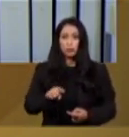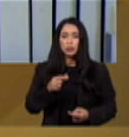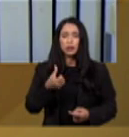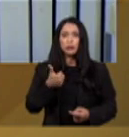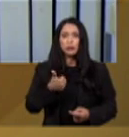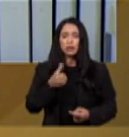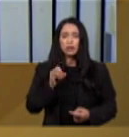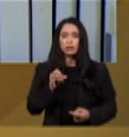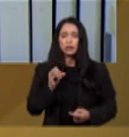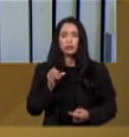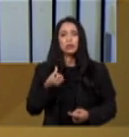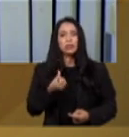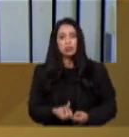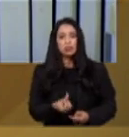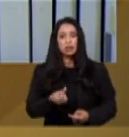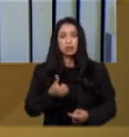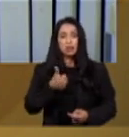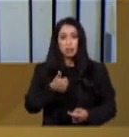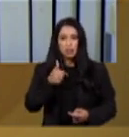decisões colegiadas,